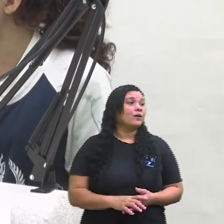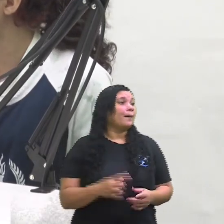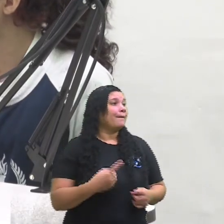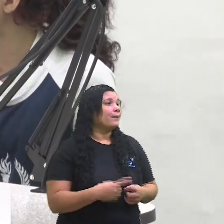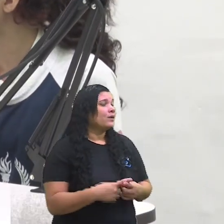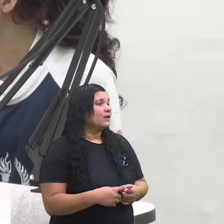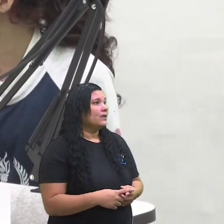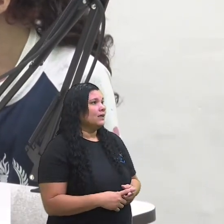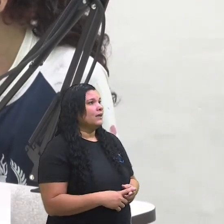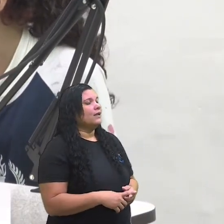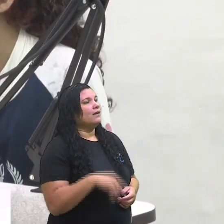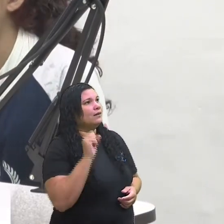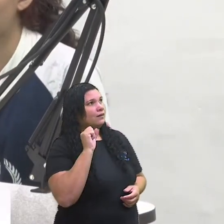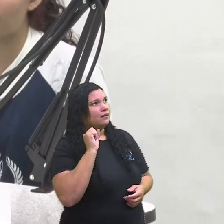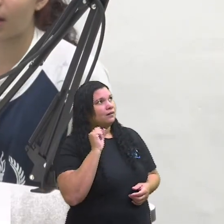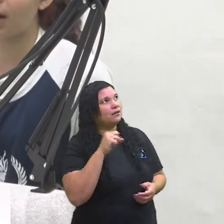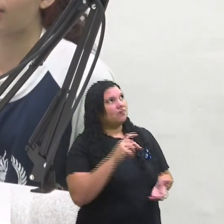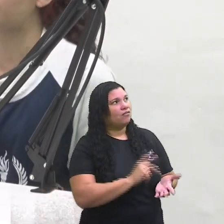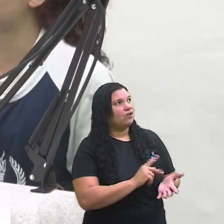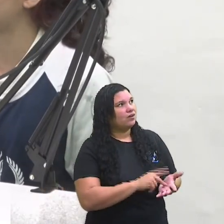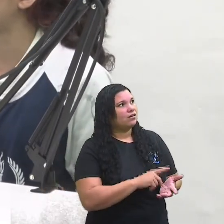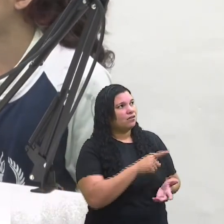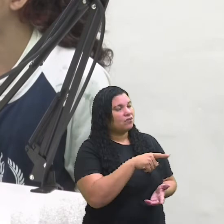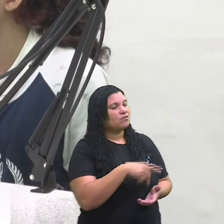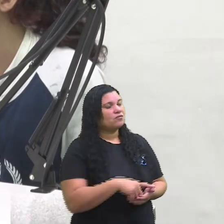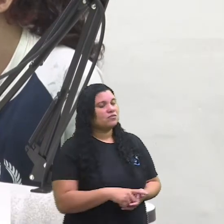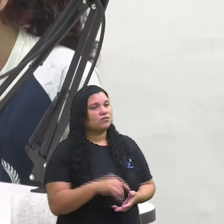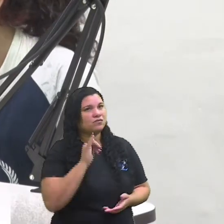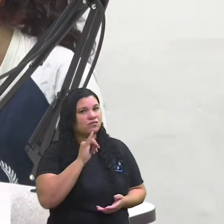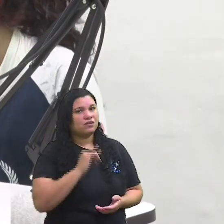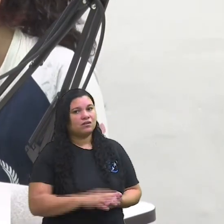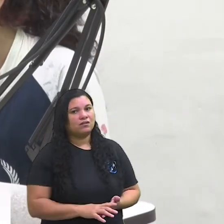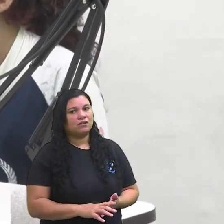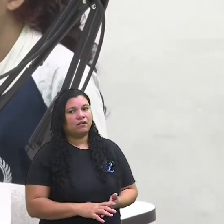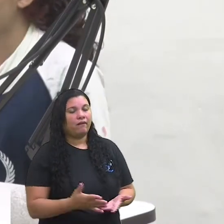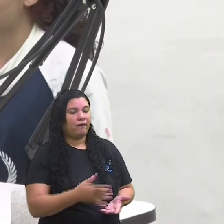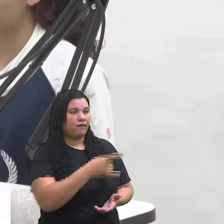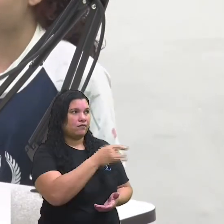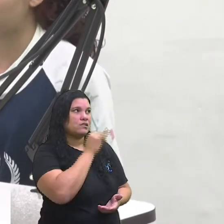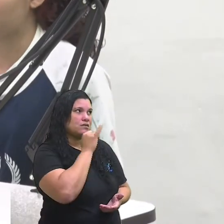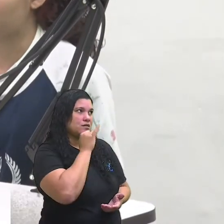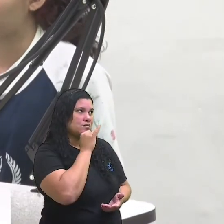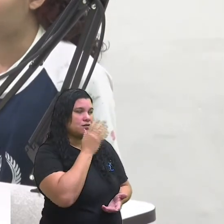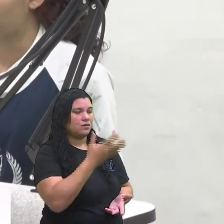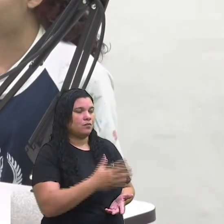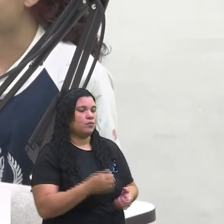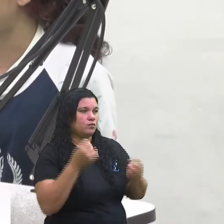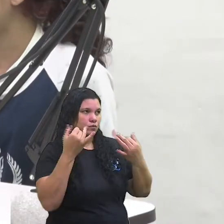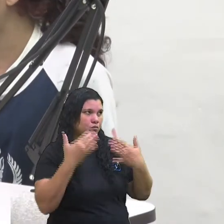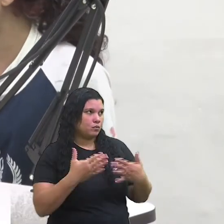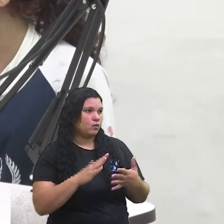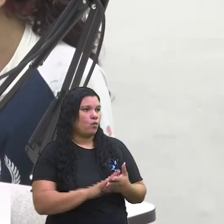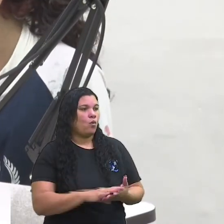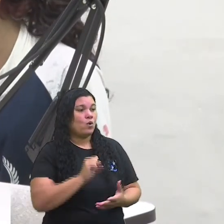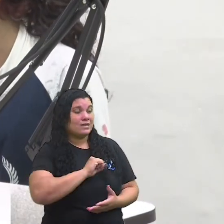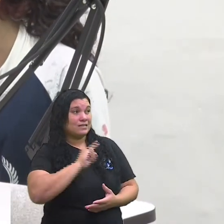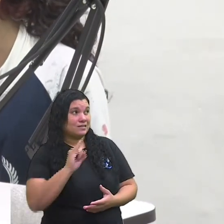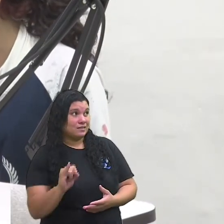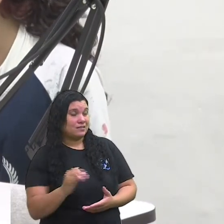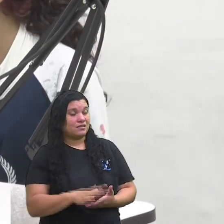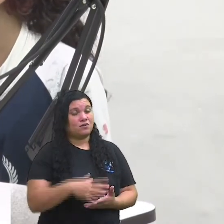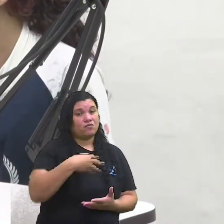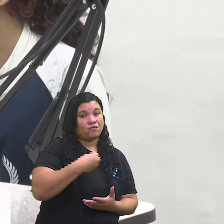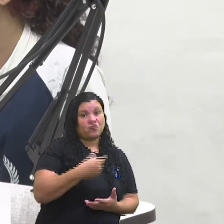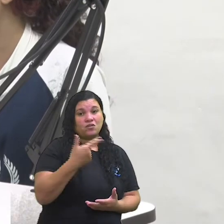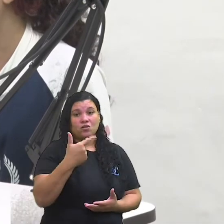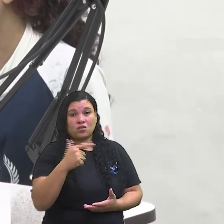sim os filhos. Como você disse sobre pegar o carro, não tendo carteira de habilitação. Então, assim, você perderia um bem material